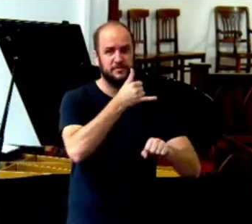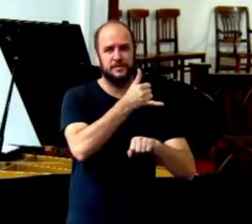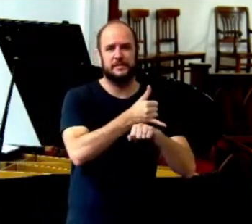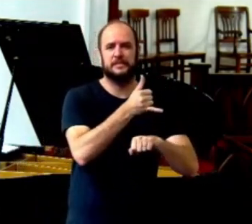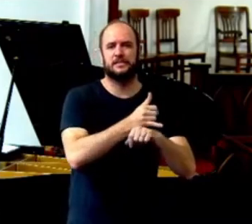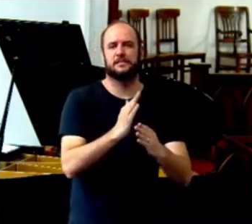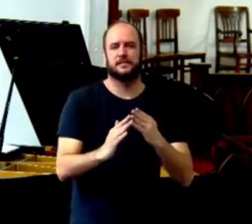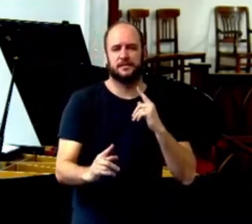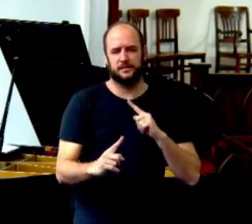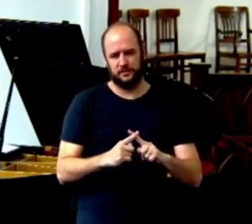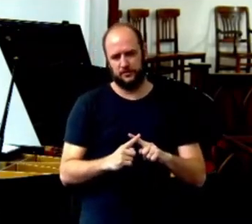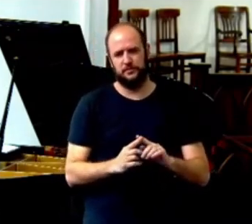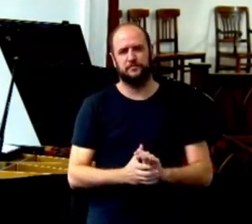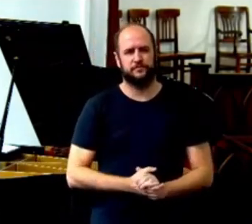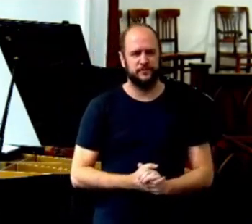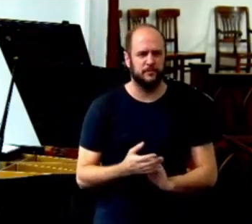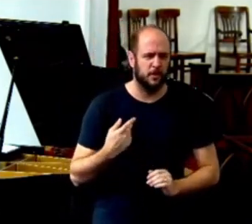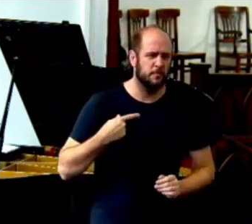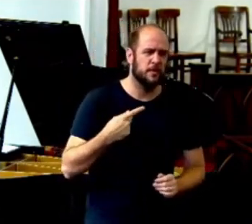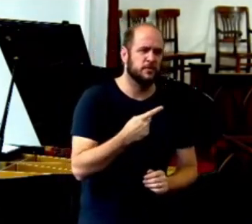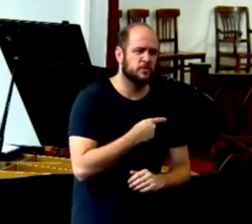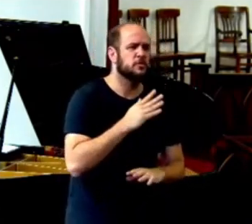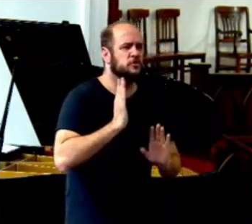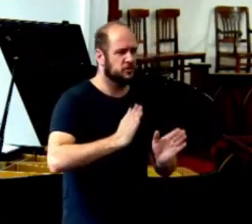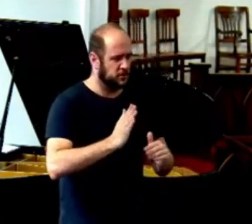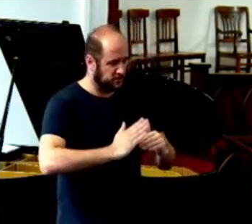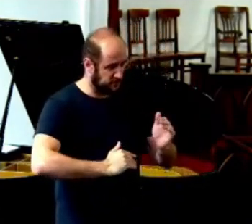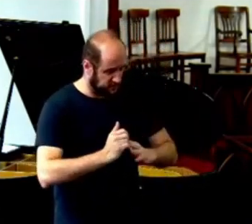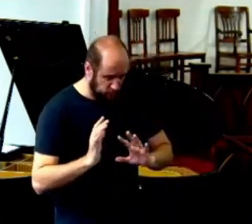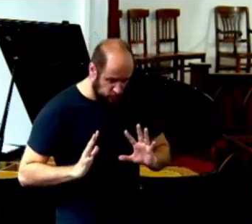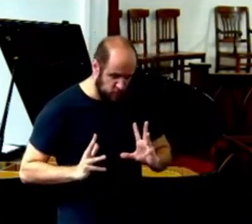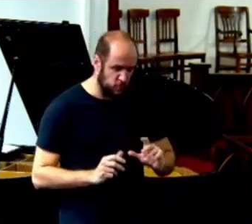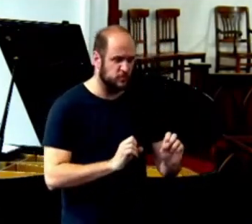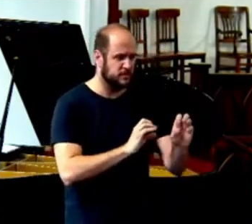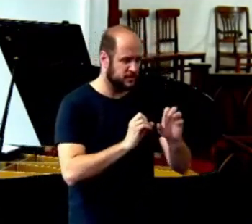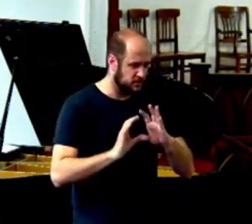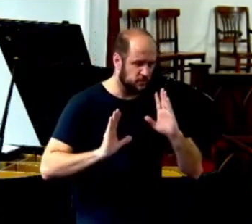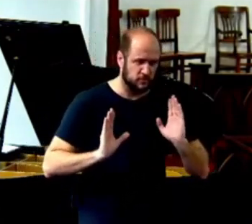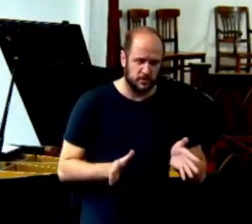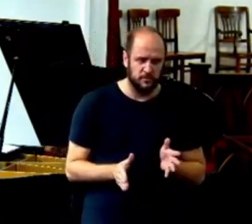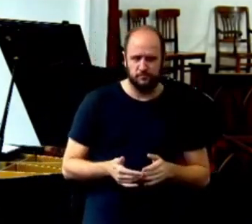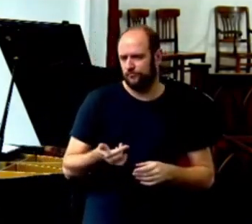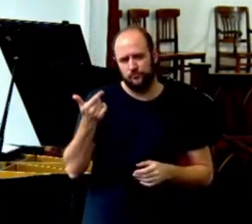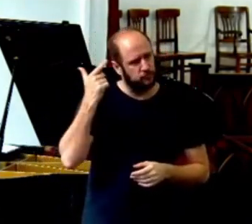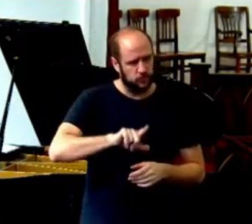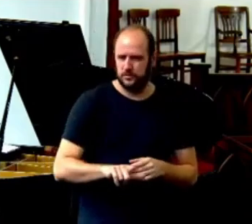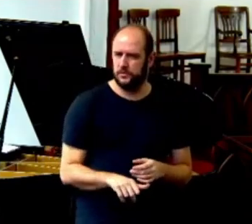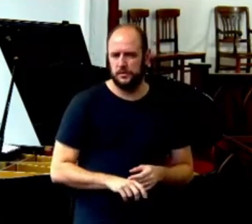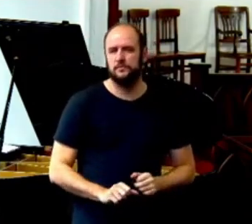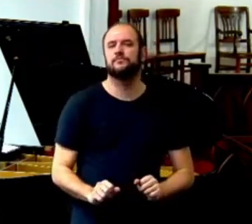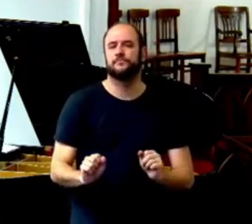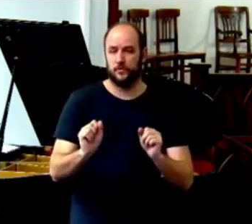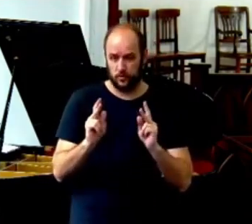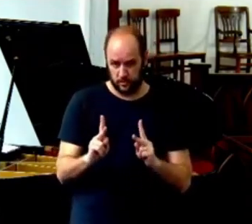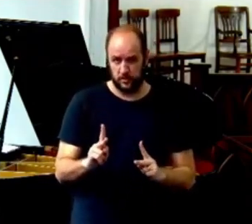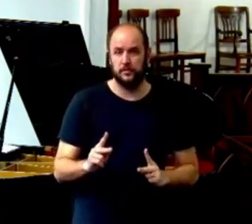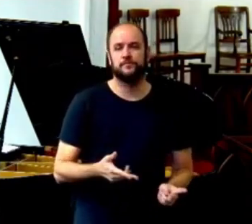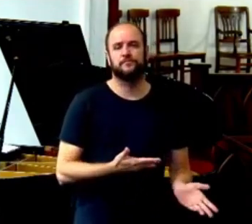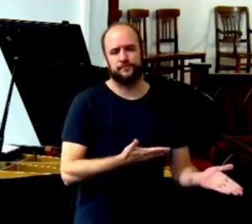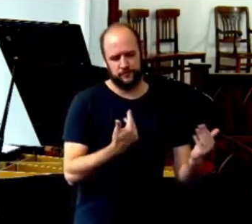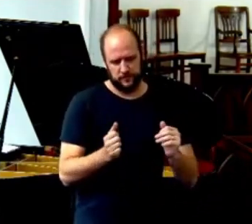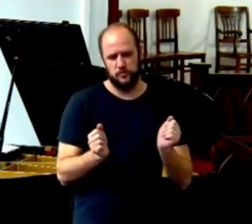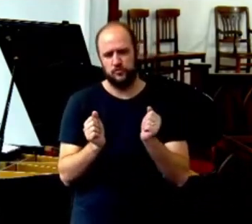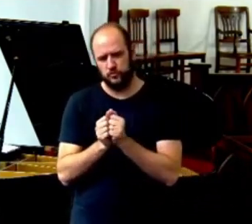nós entramos em ação. Pastor, fizemos tudo o que Mateus 18 ensina, não funcionou. Ok, vamos lá,